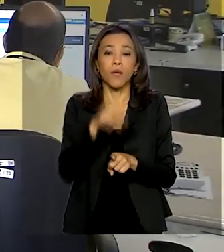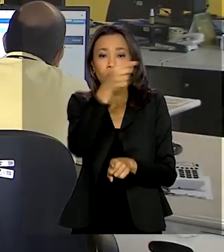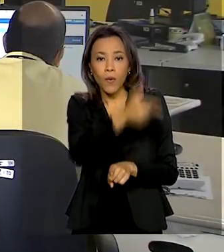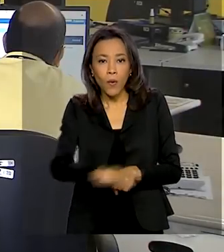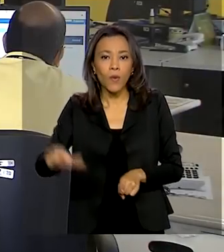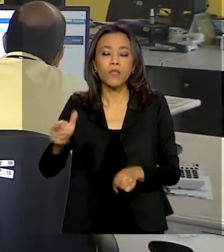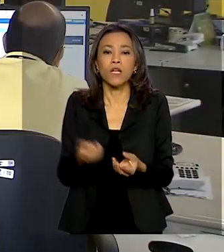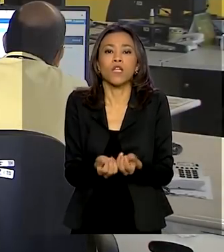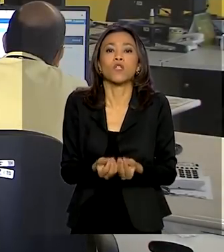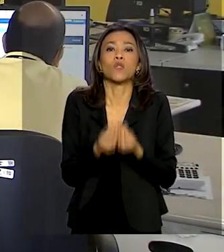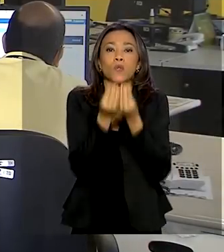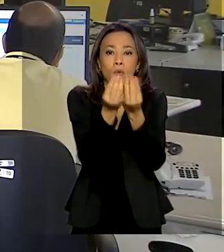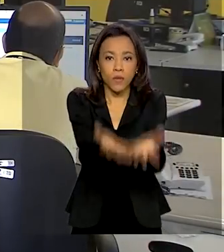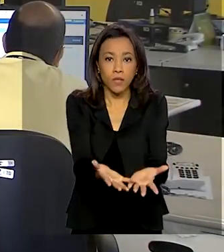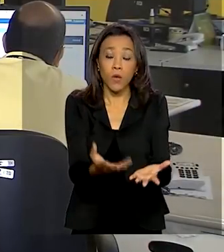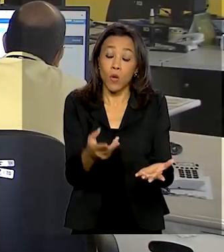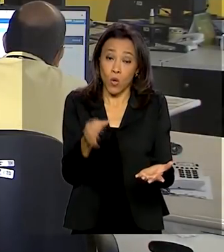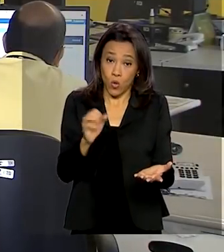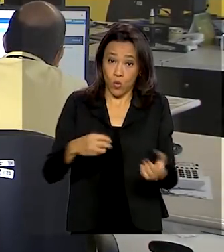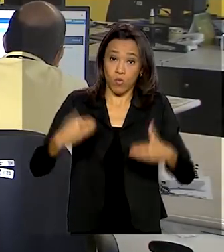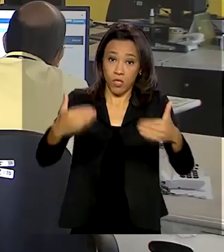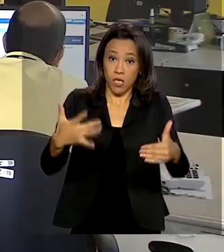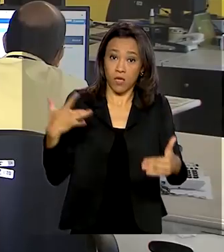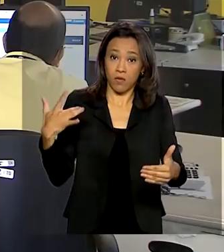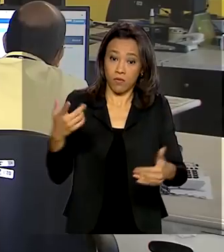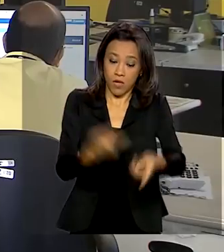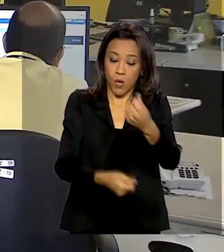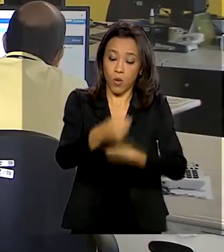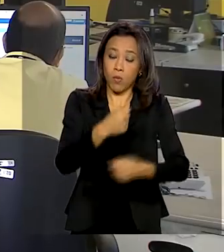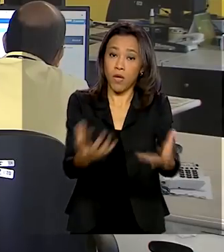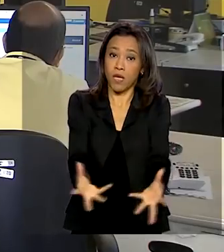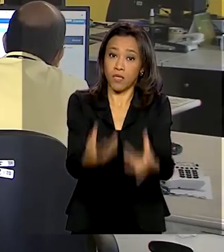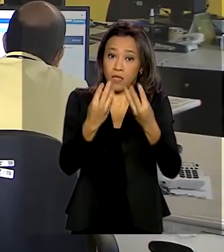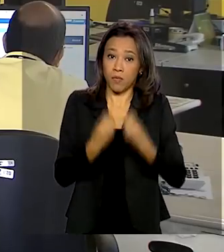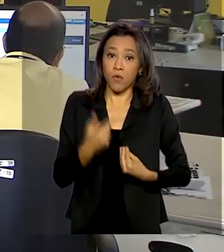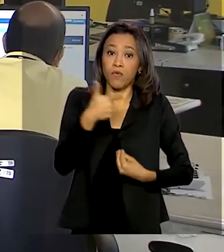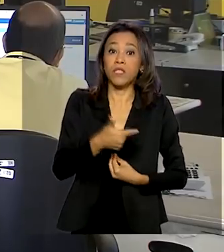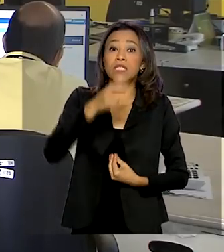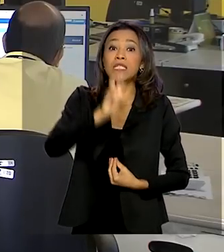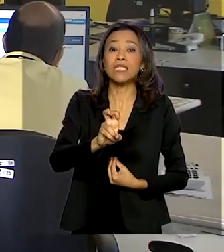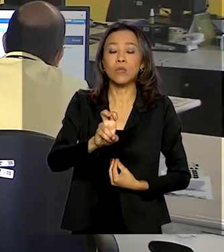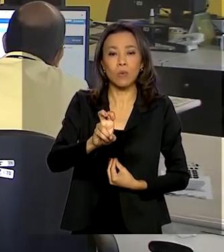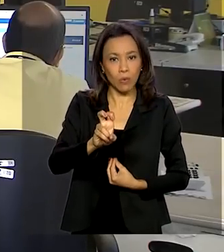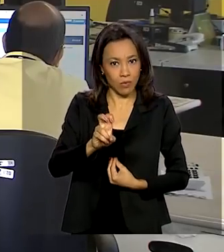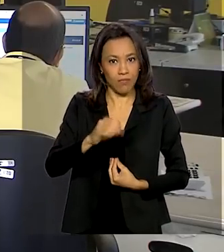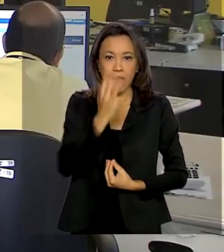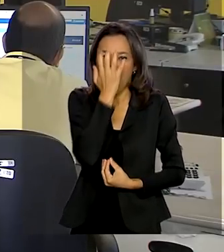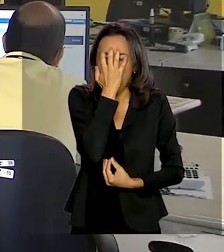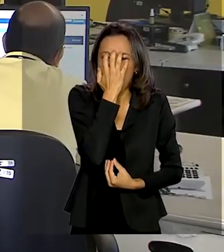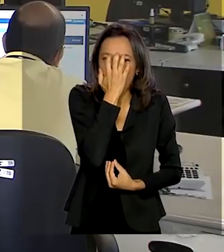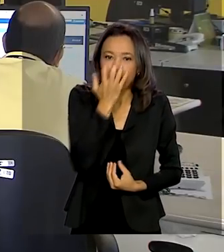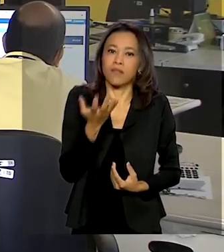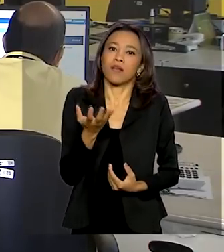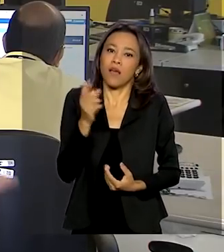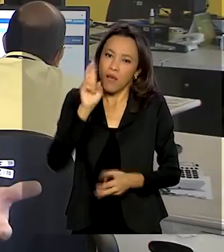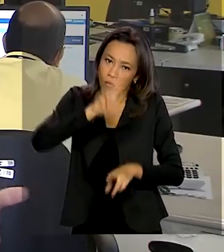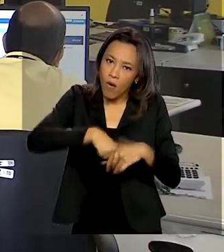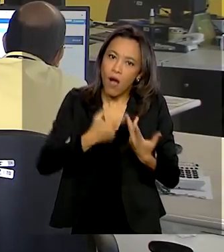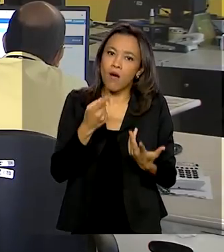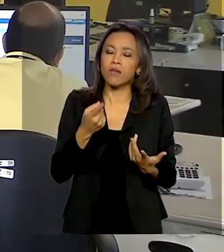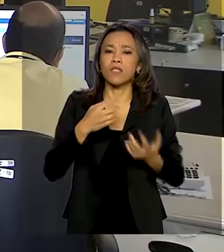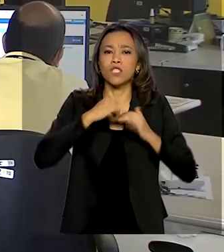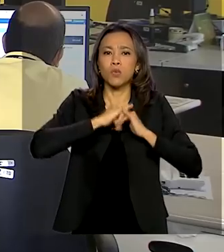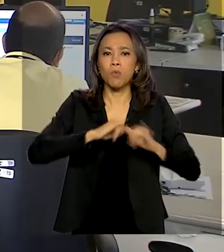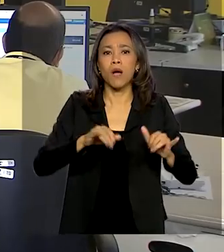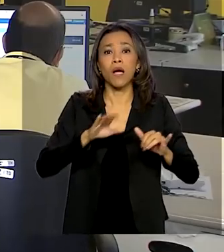da Economia recebeu 25 mil máscaras para a prevenção do coronavírus. Isso aconteceu graças à chamada pública feita